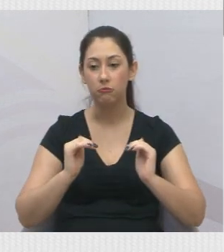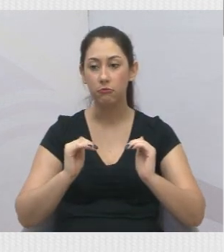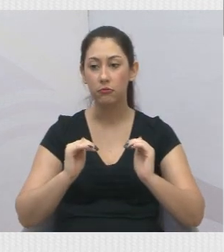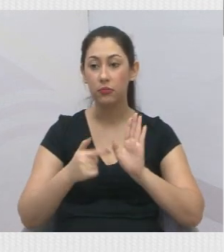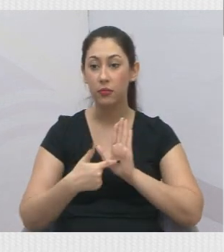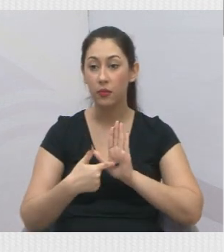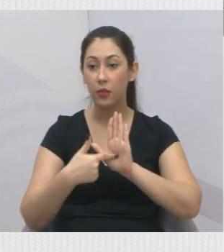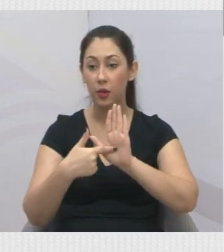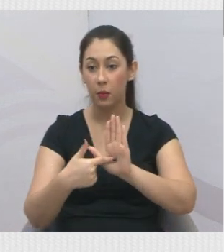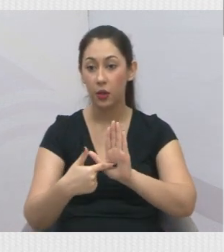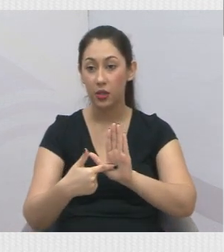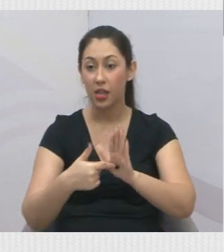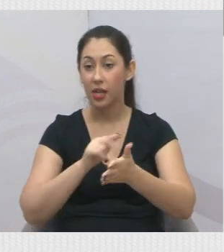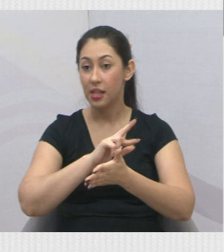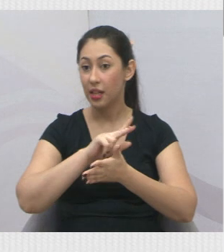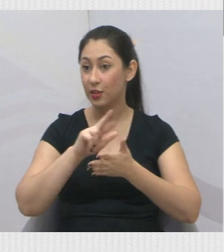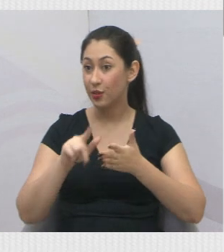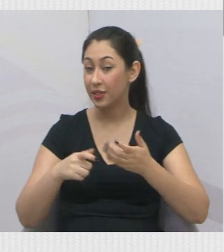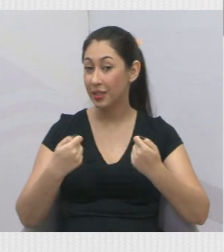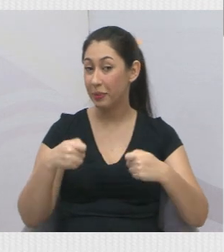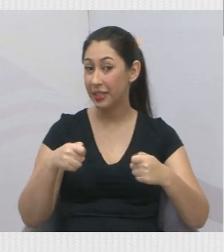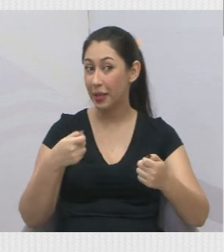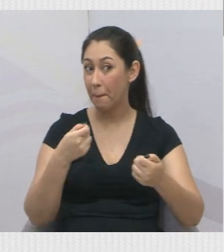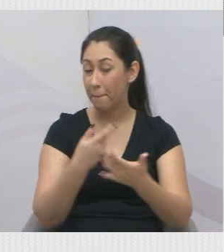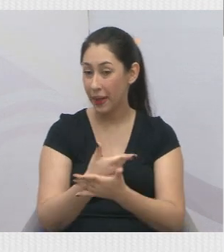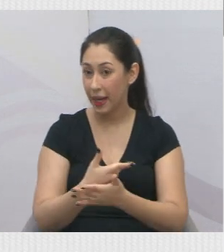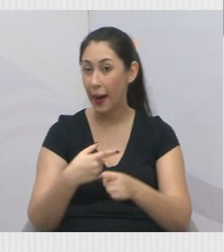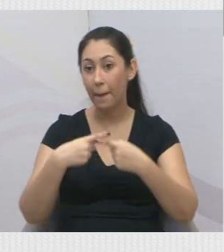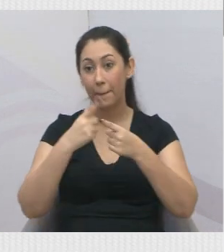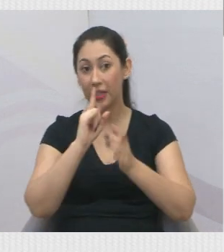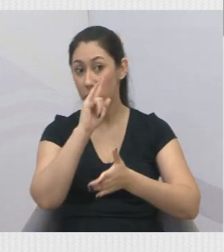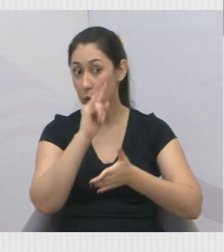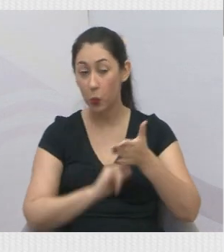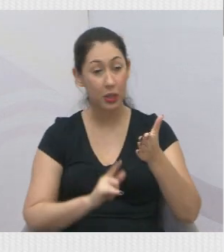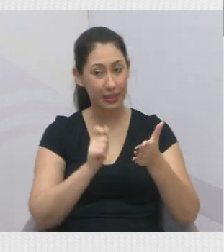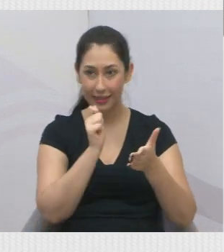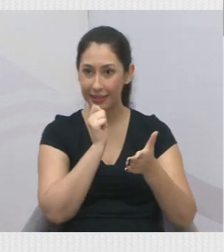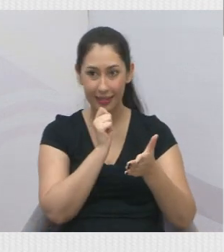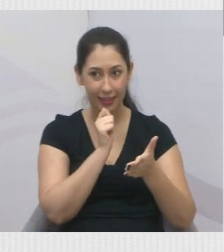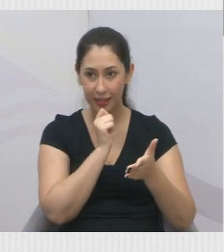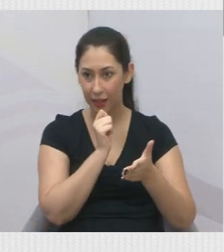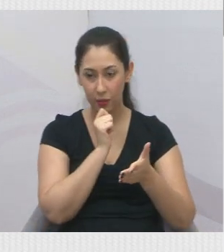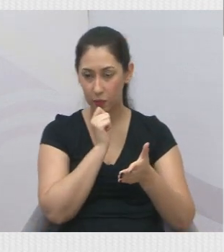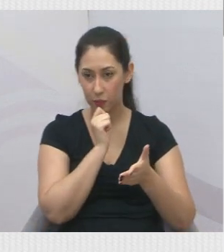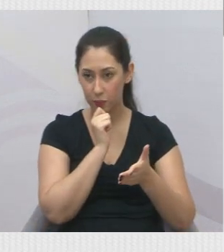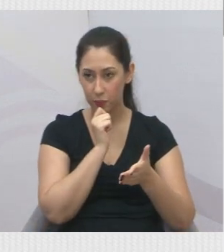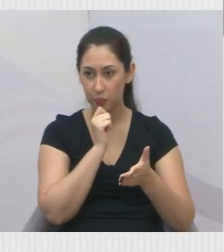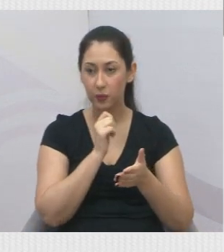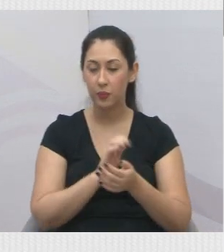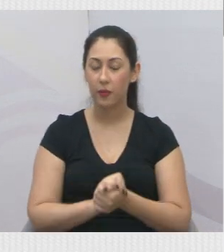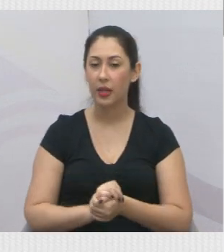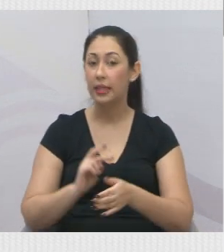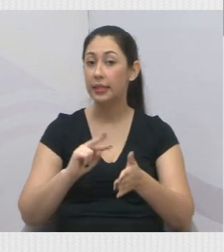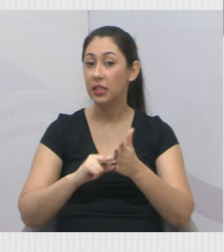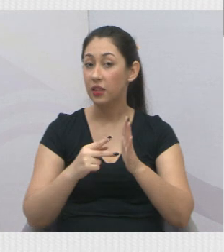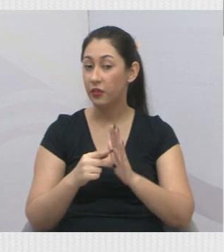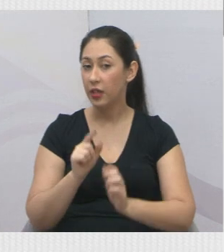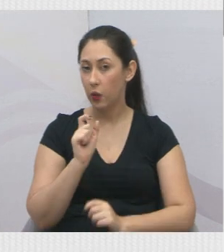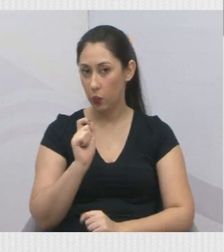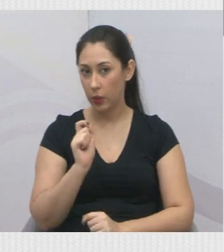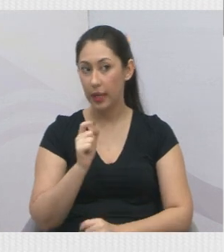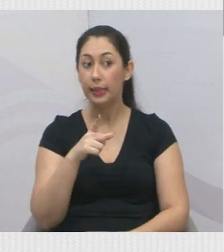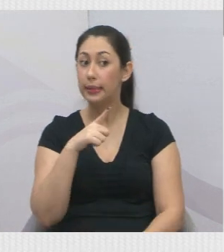ele traz o resto a pagar não processado. Isso que quer dizer? O município, ele tem um